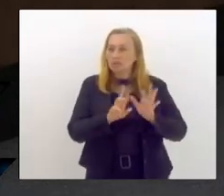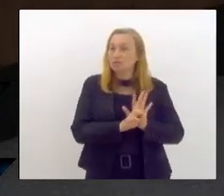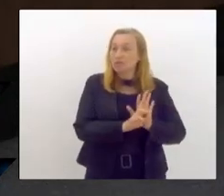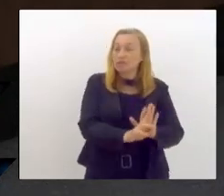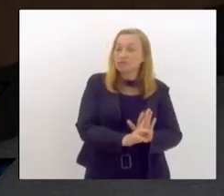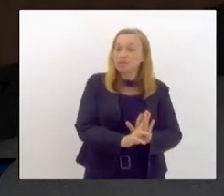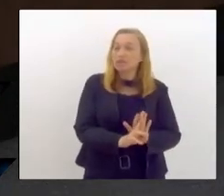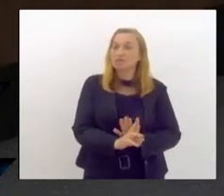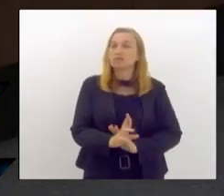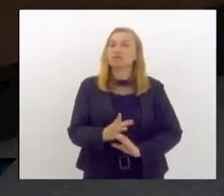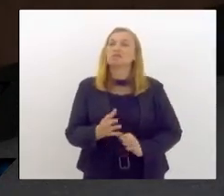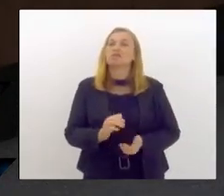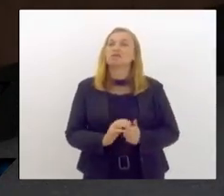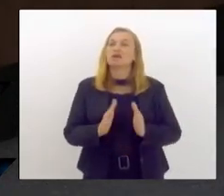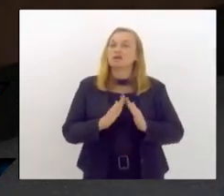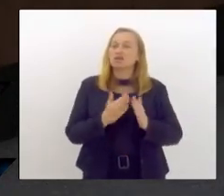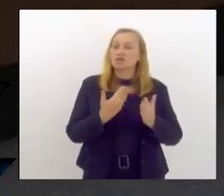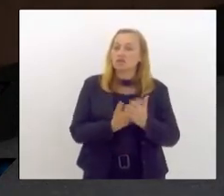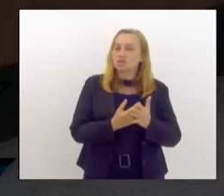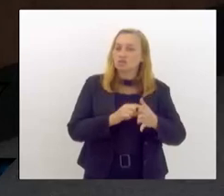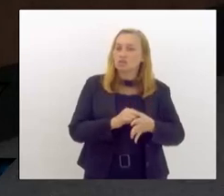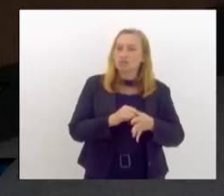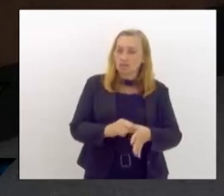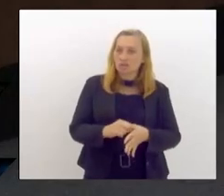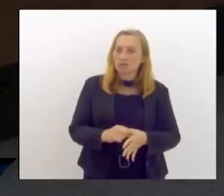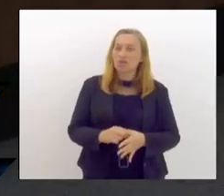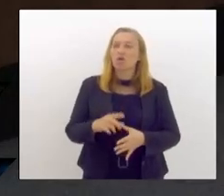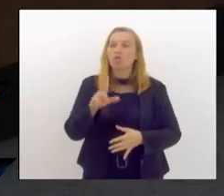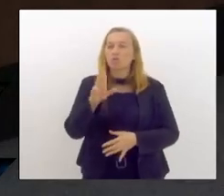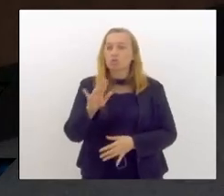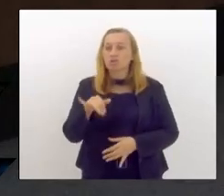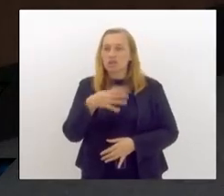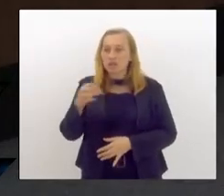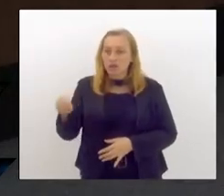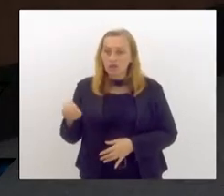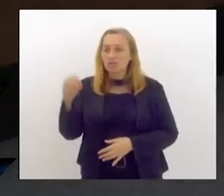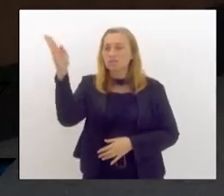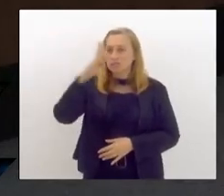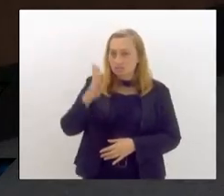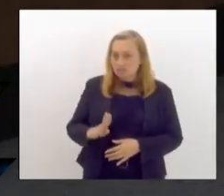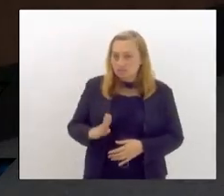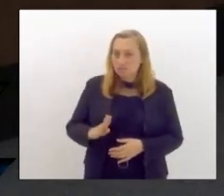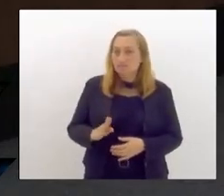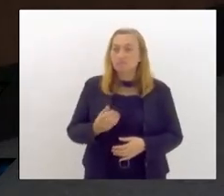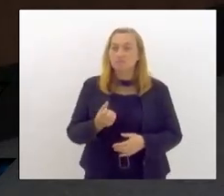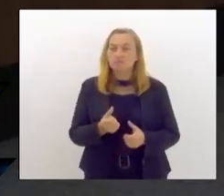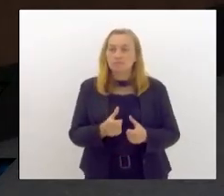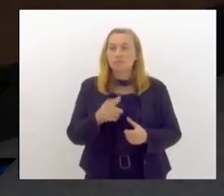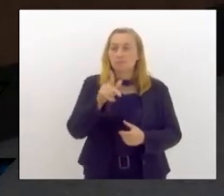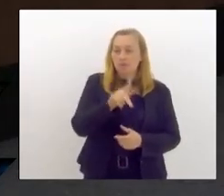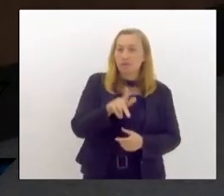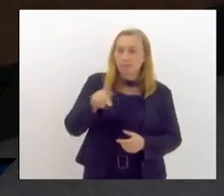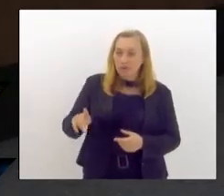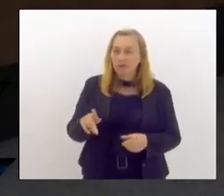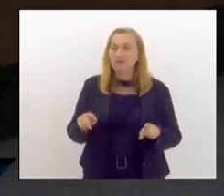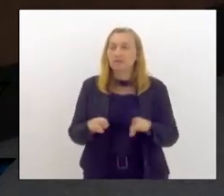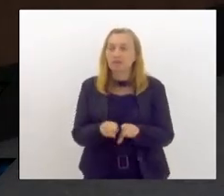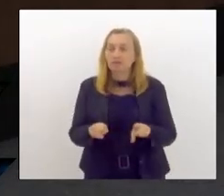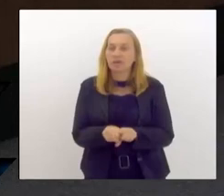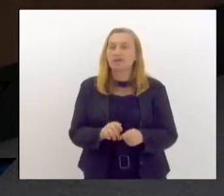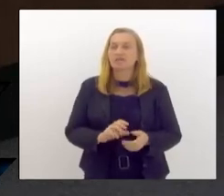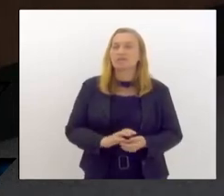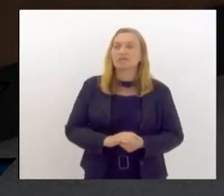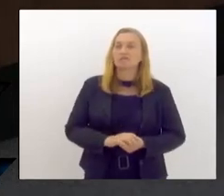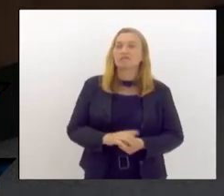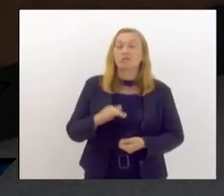merece ser ouvido no Colégio de Líderes. É um desrespeito à União Brasil, um partido com uma ampla bancada, o PP, um partido com uma ampla bancada, ao